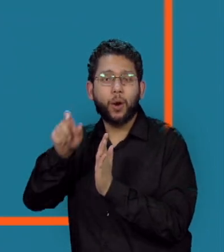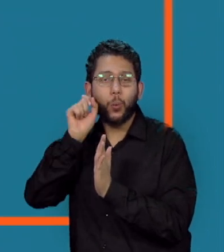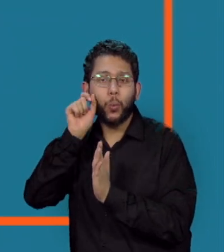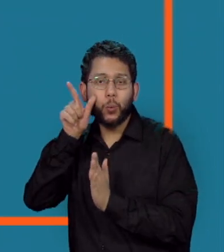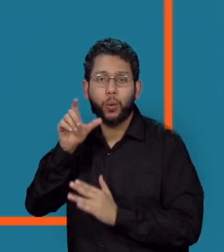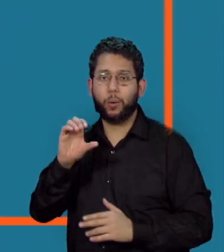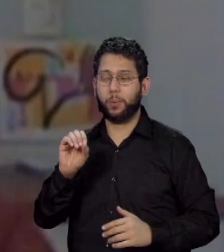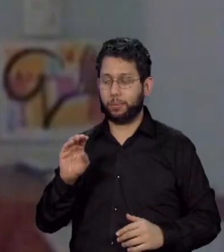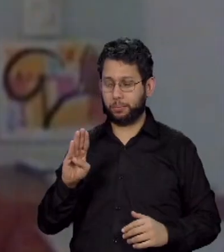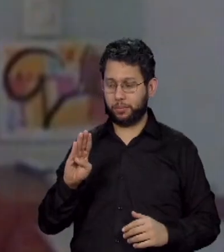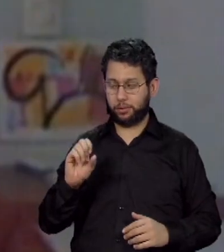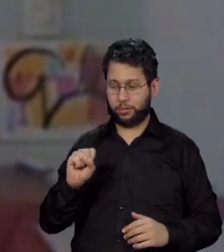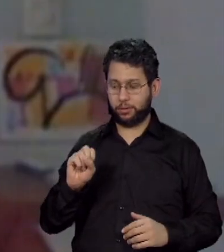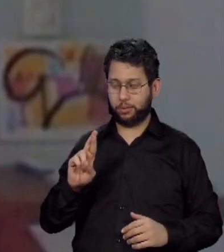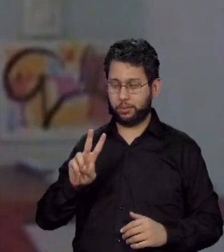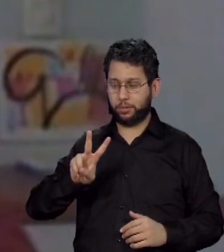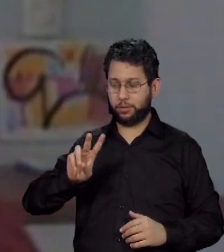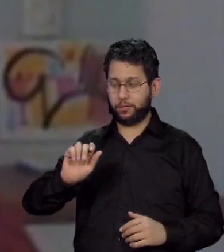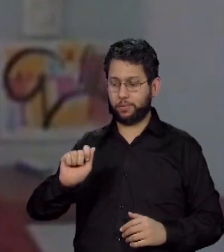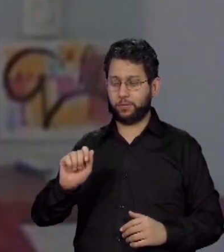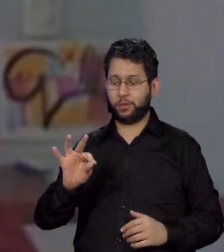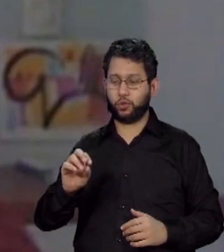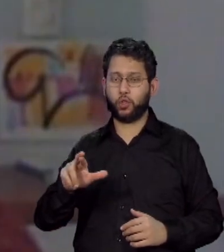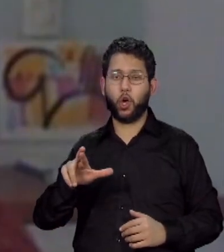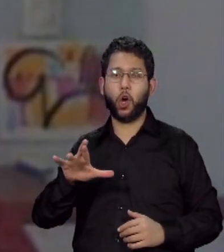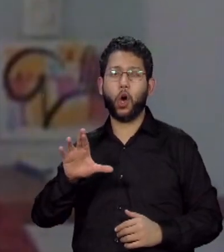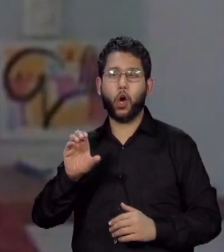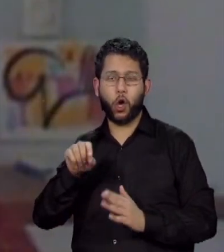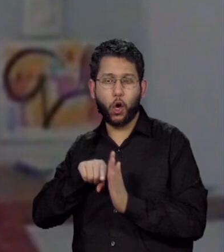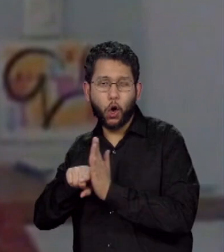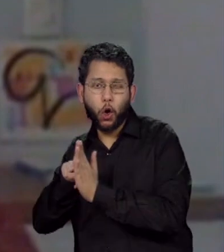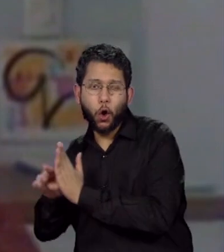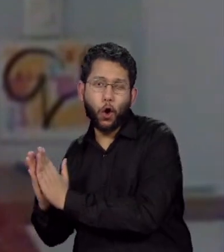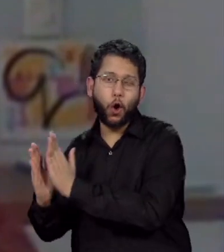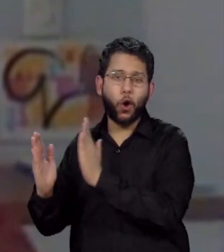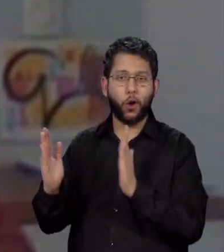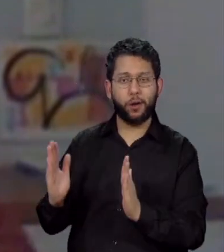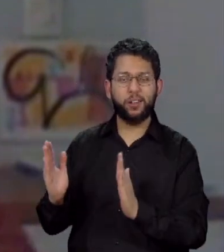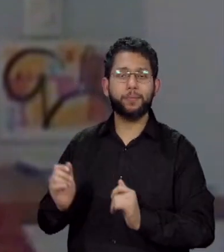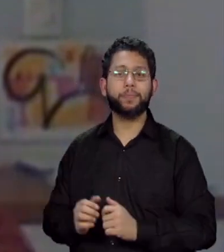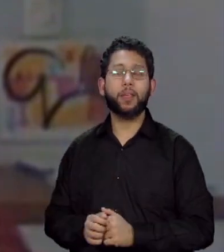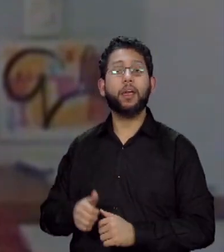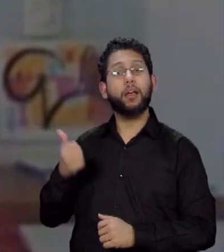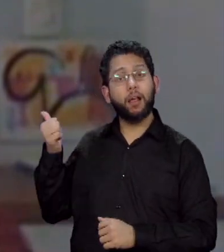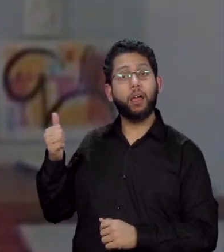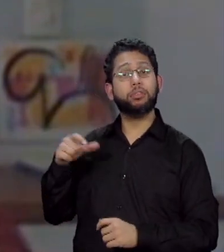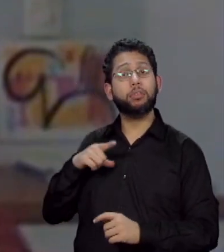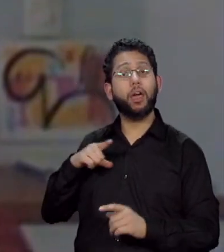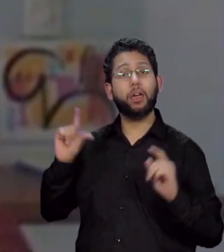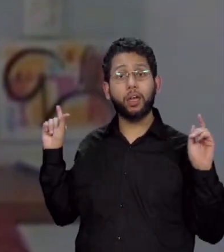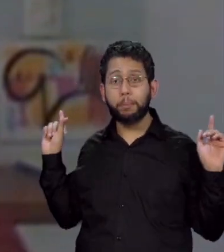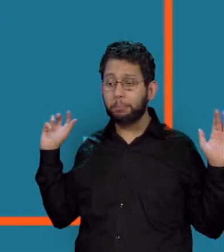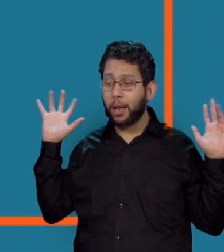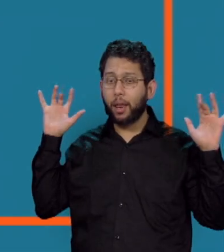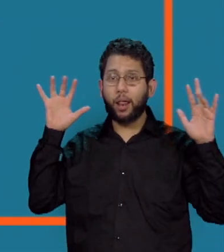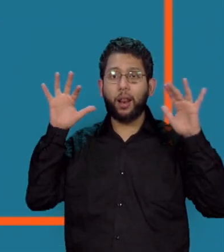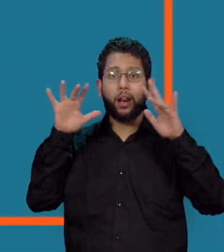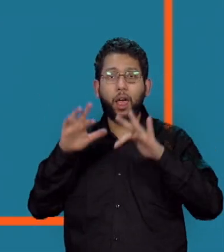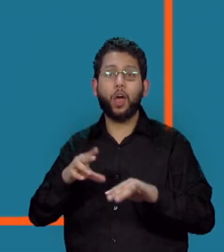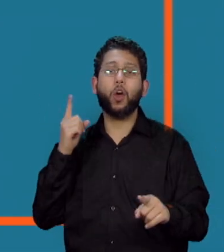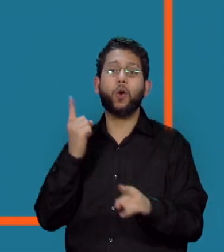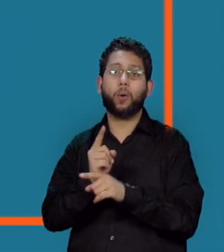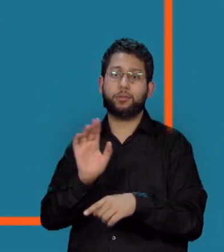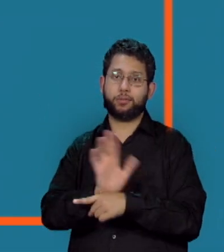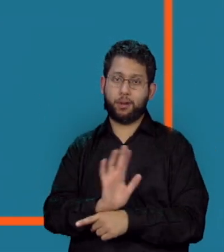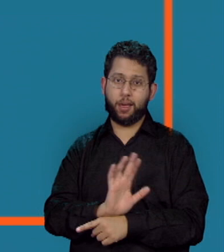Itaú Cultural. E nesses encontros de cinema do Itaú Cultural, a gente resolveu focar em